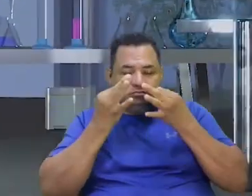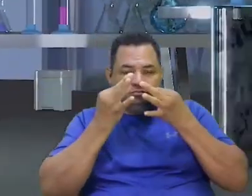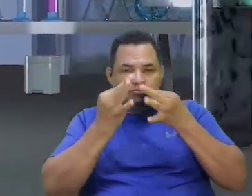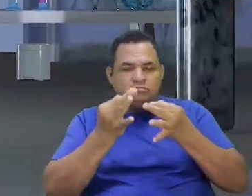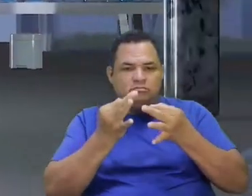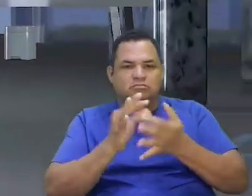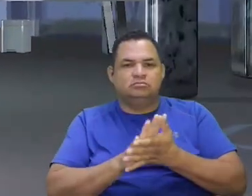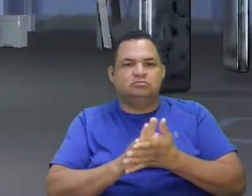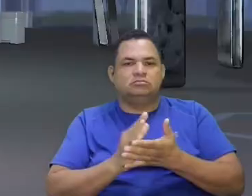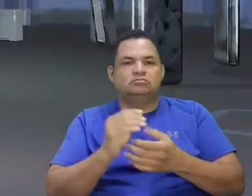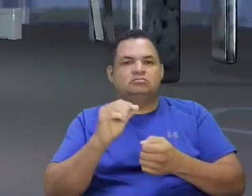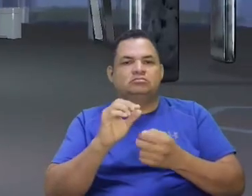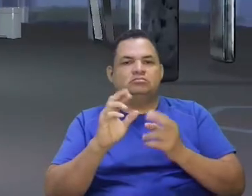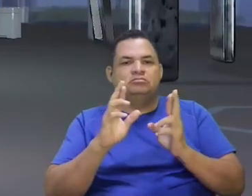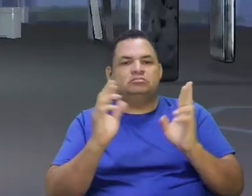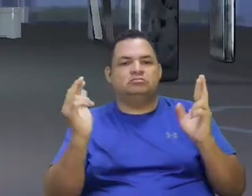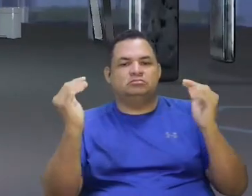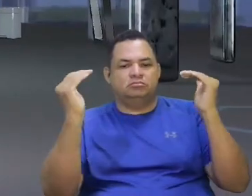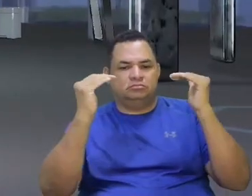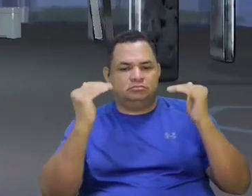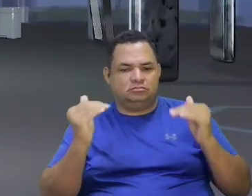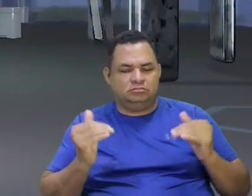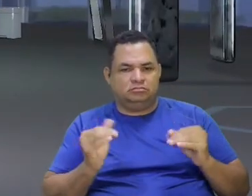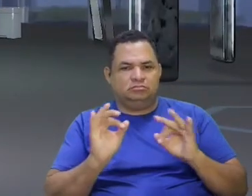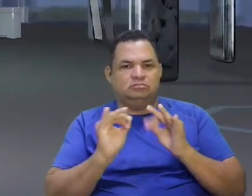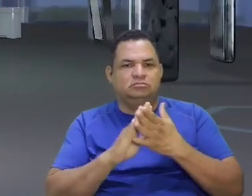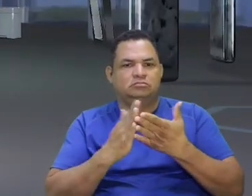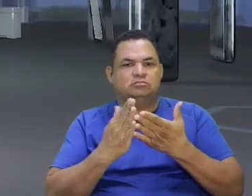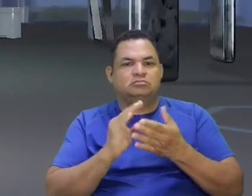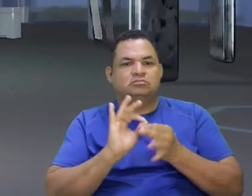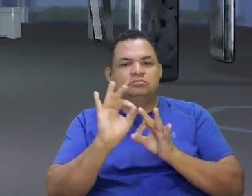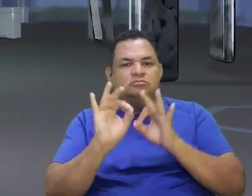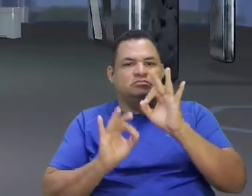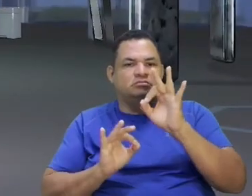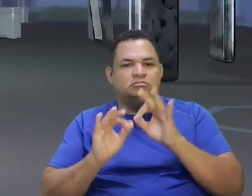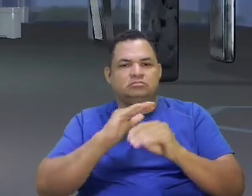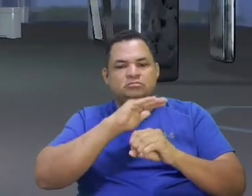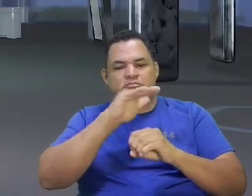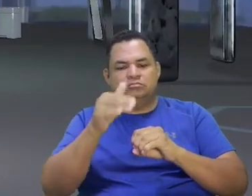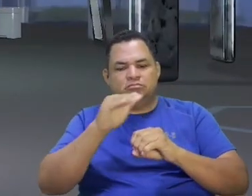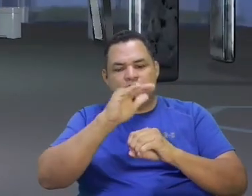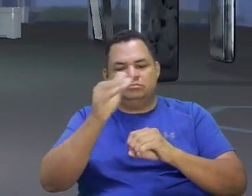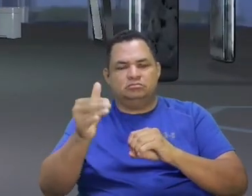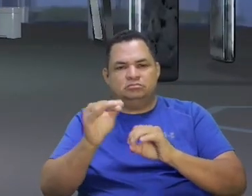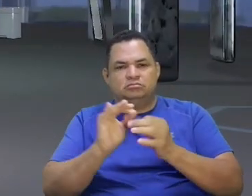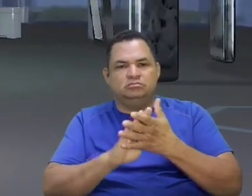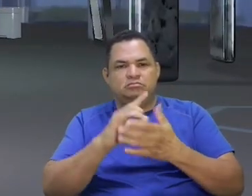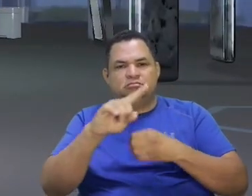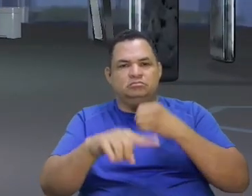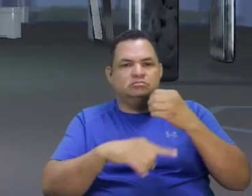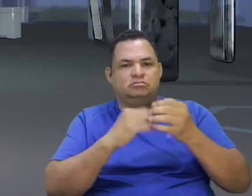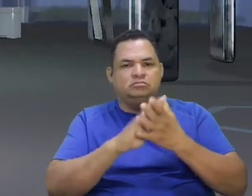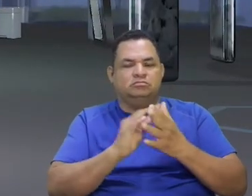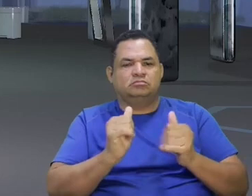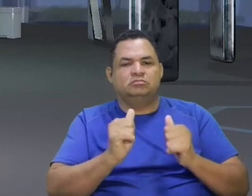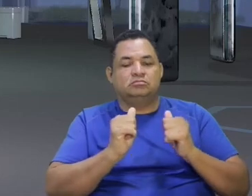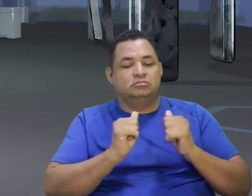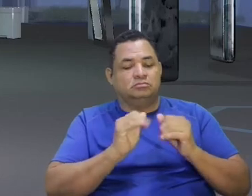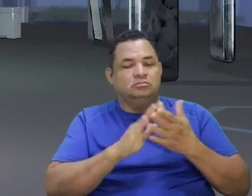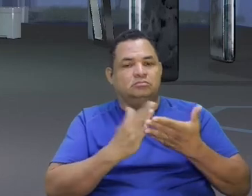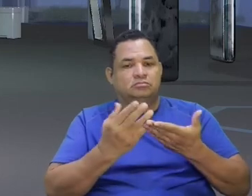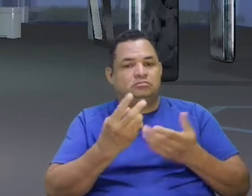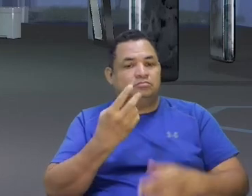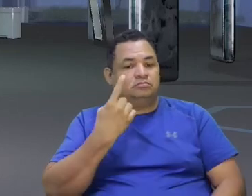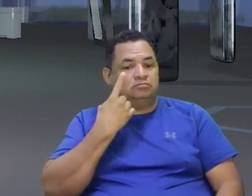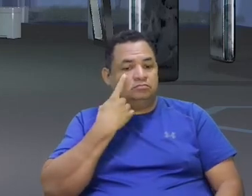atenção para relacionar corretamente com a distribuição eletrônica dos nossos átomos neutros. Vocês